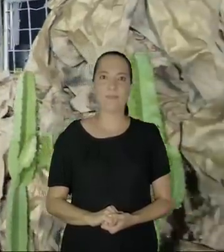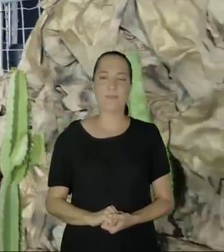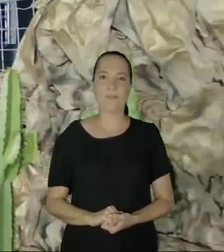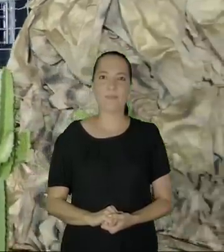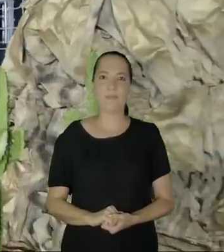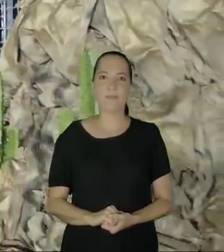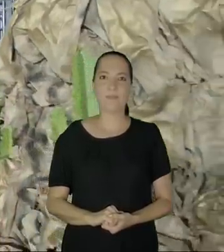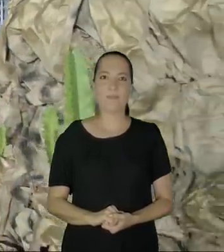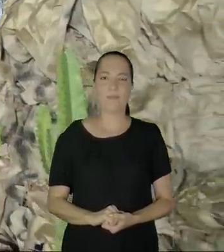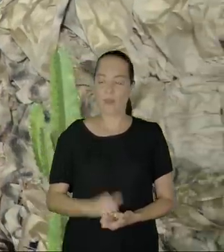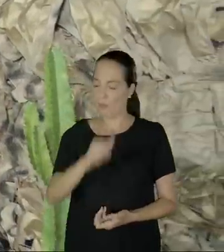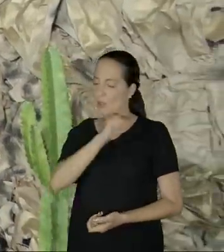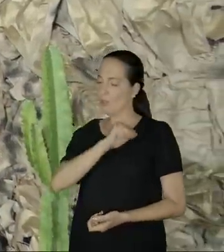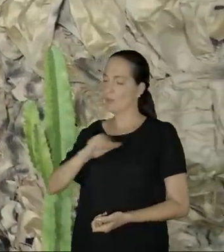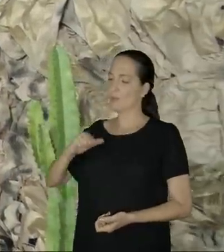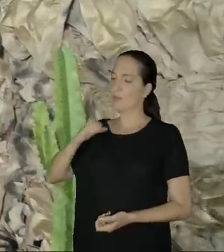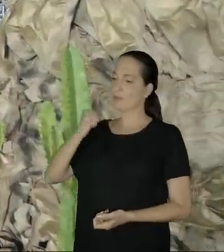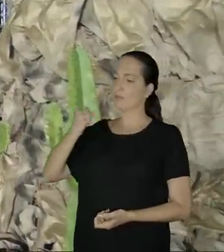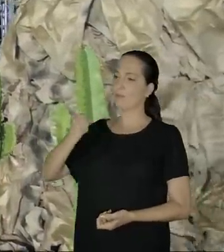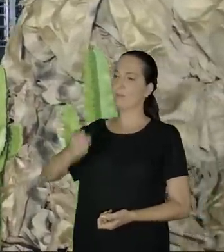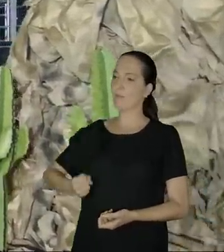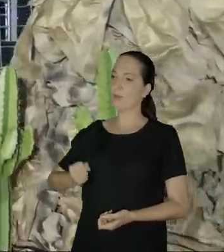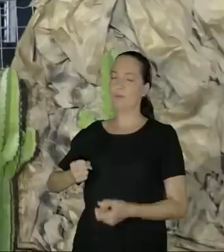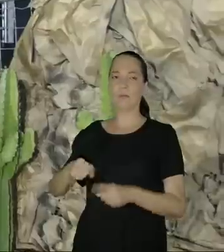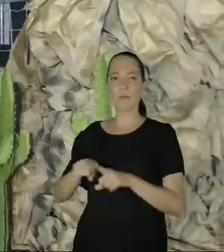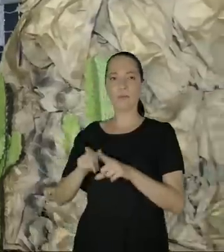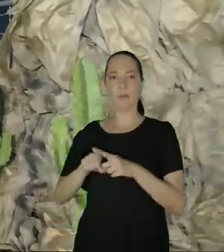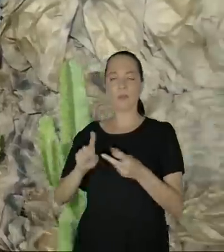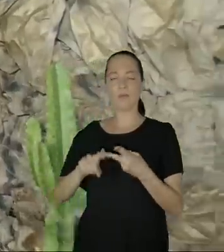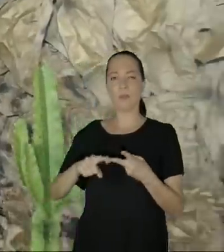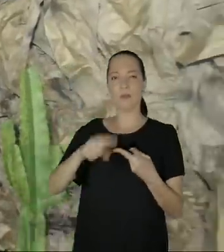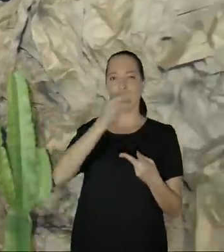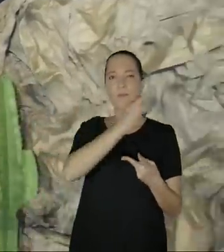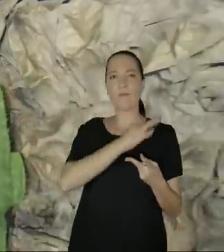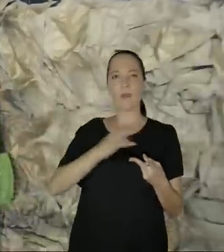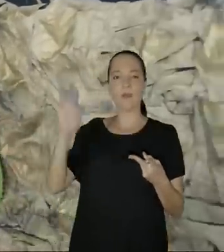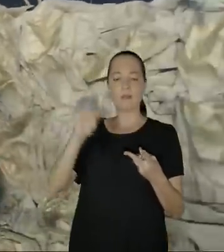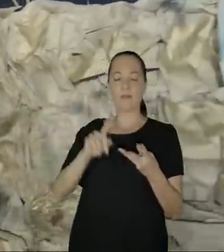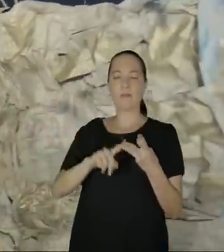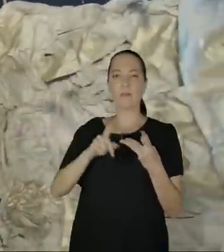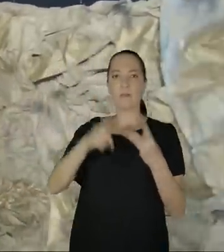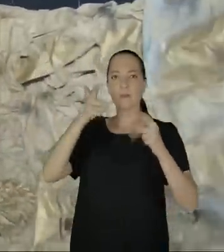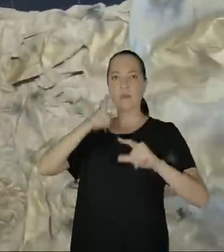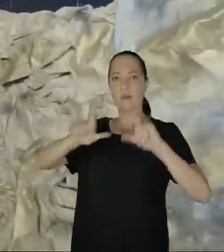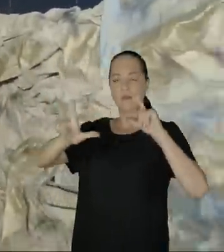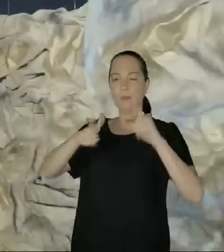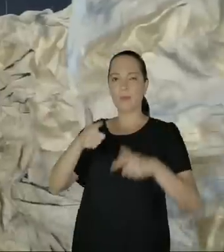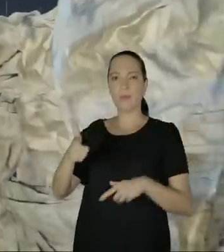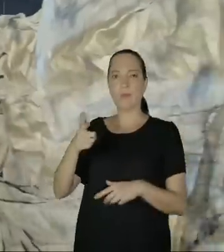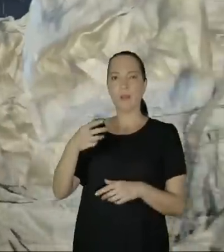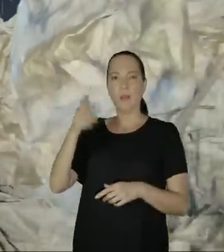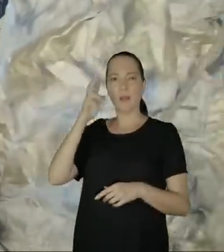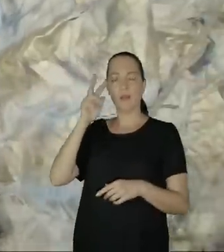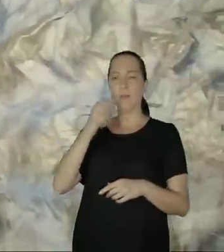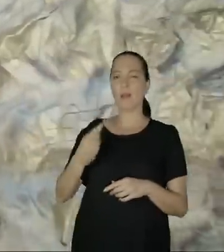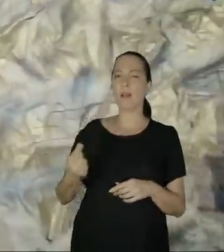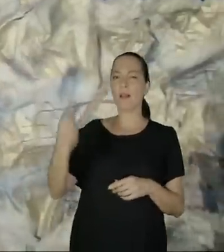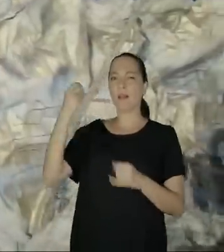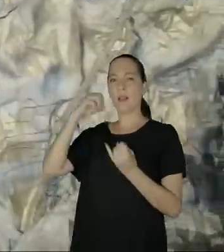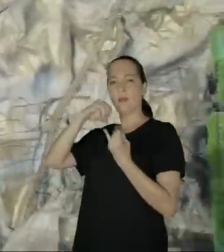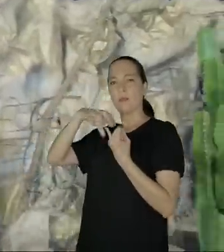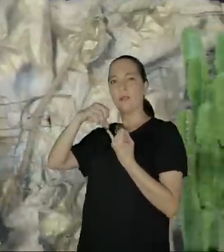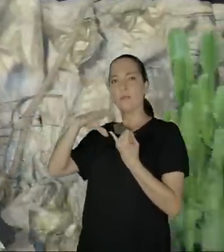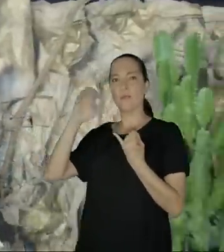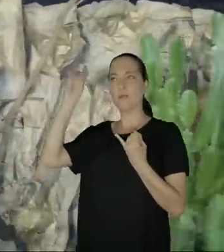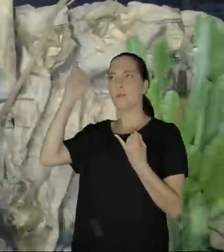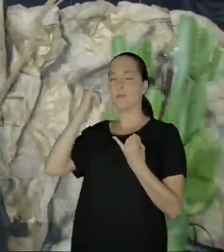Sumo sacerdote Caifás, nobres fariseus, saduceus e levitas, o profeta Isaías profetizou que o